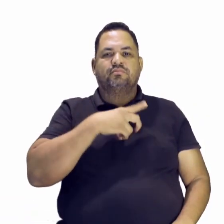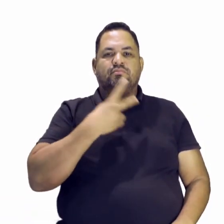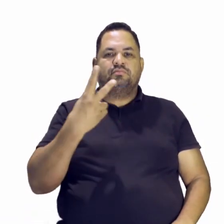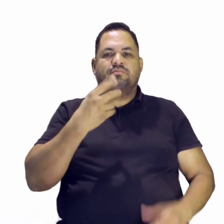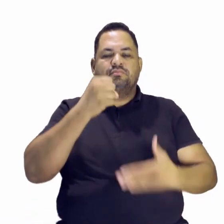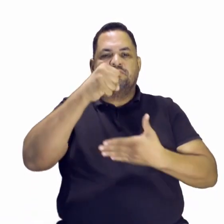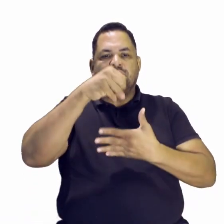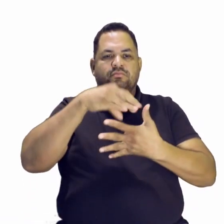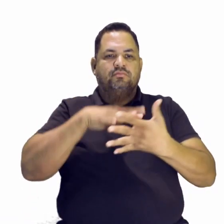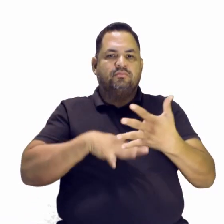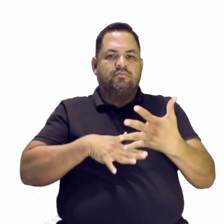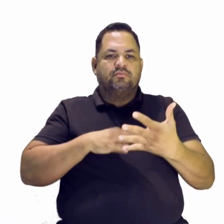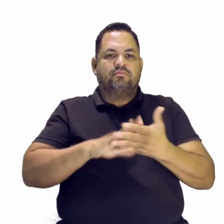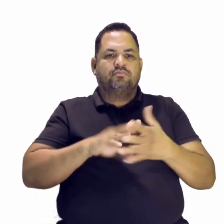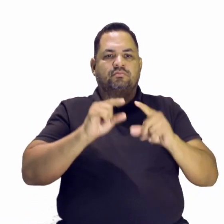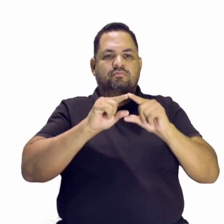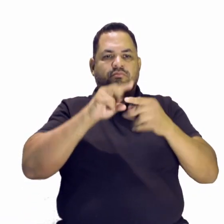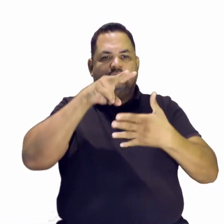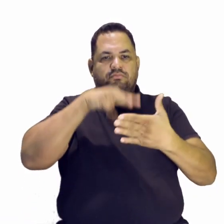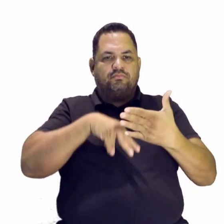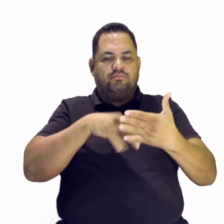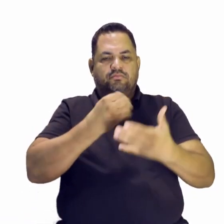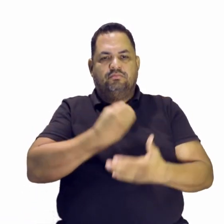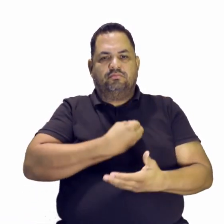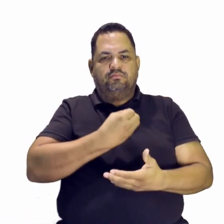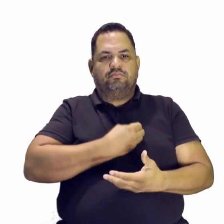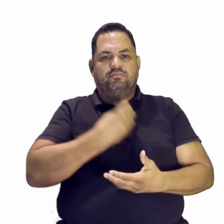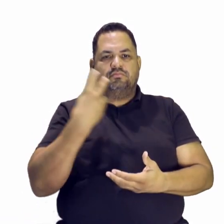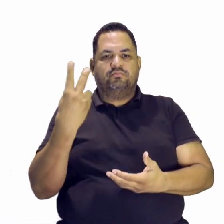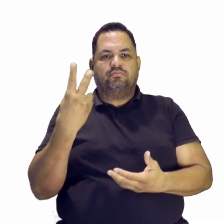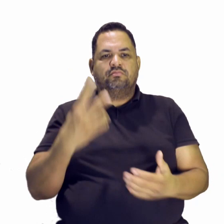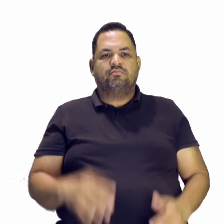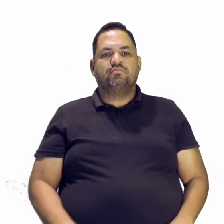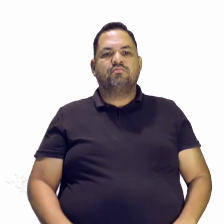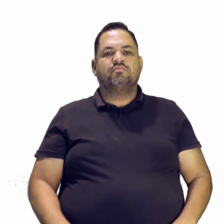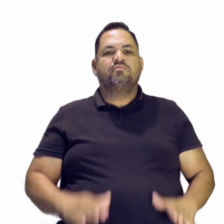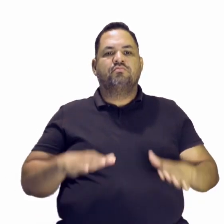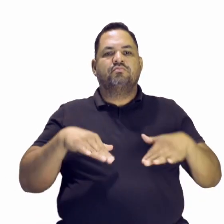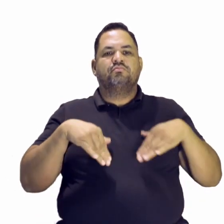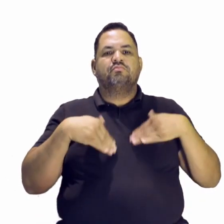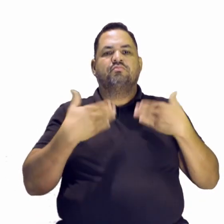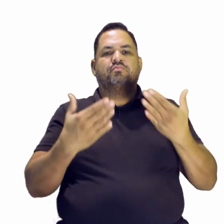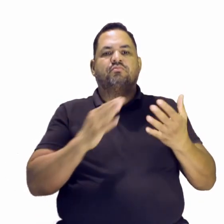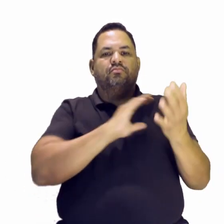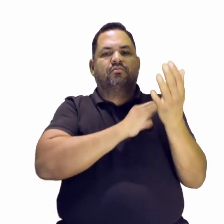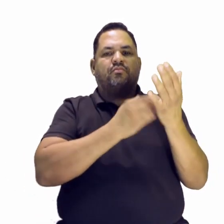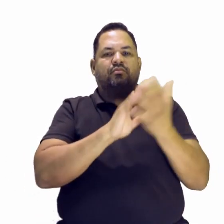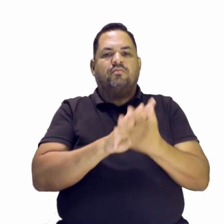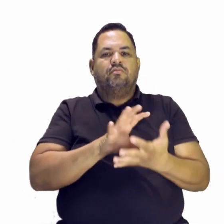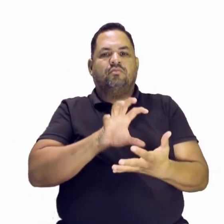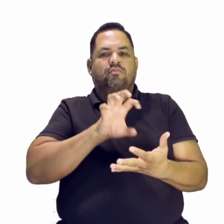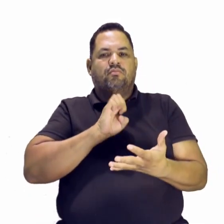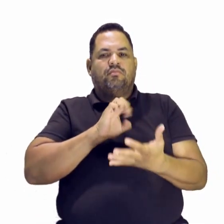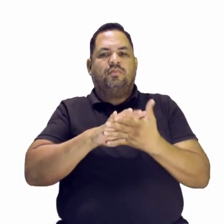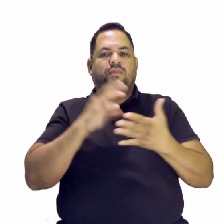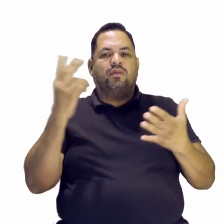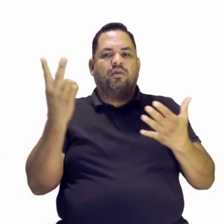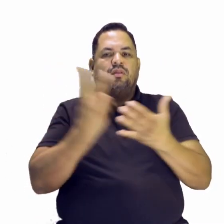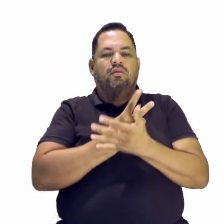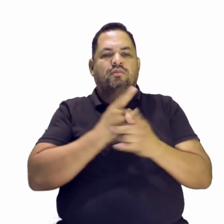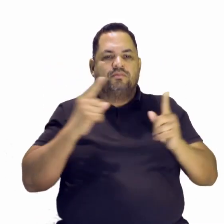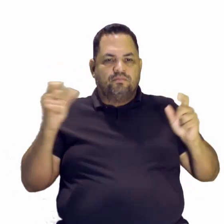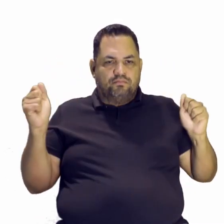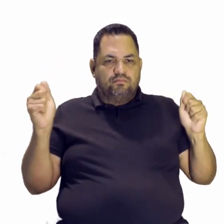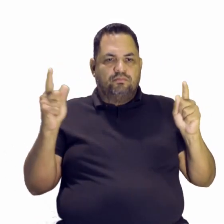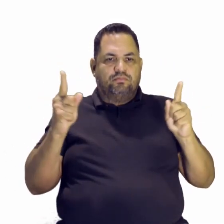questão. Lê comigo aí a questão de número 2. Olha lá. Quando o músculo contrai, ocorre o